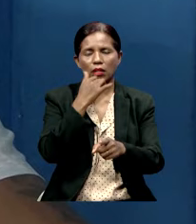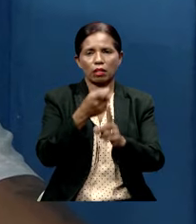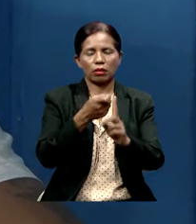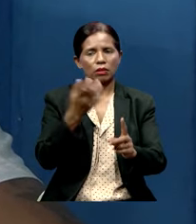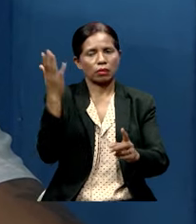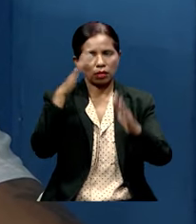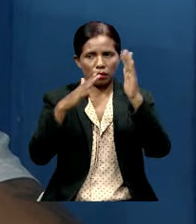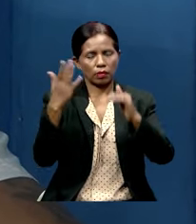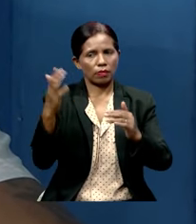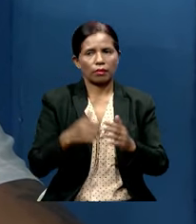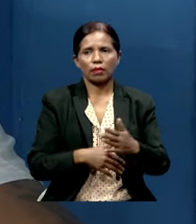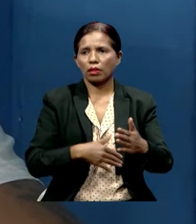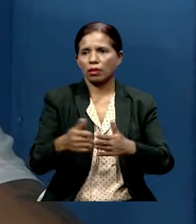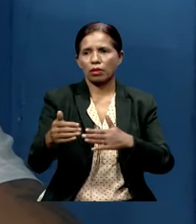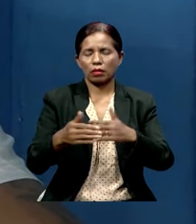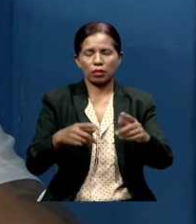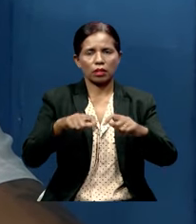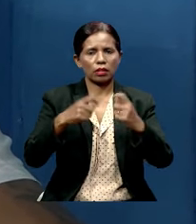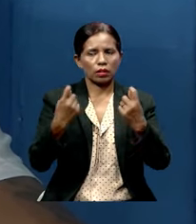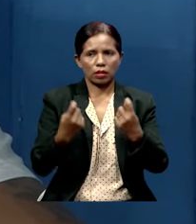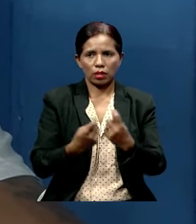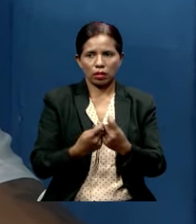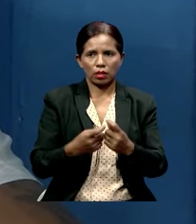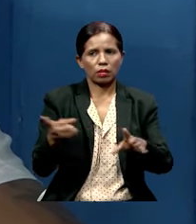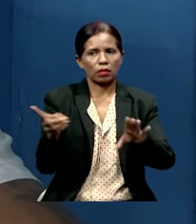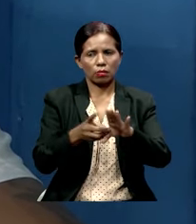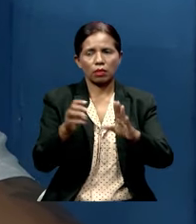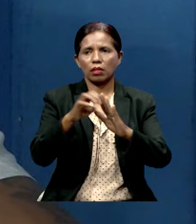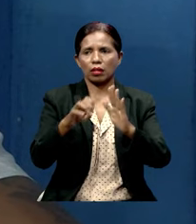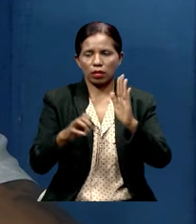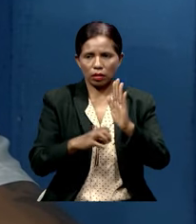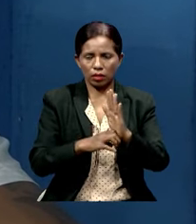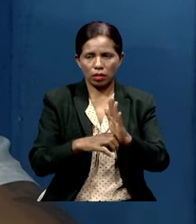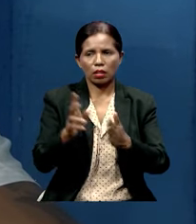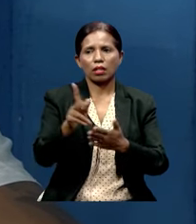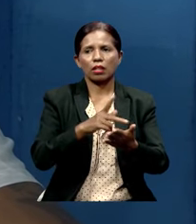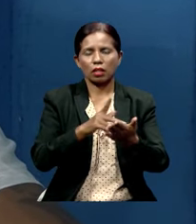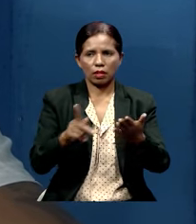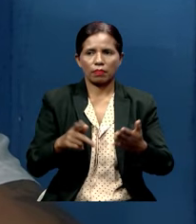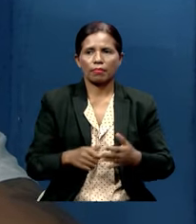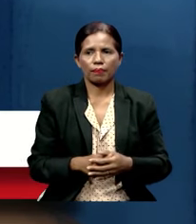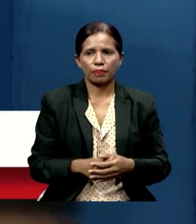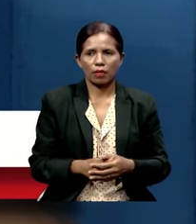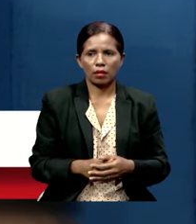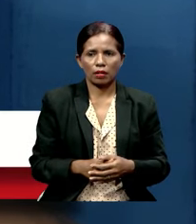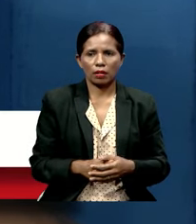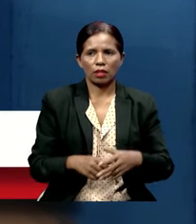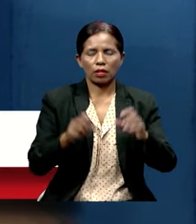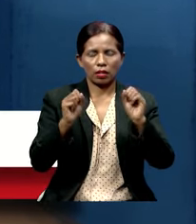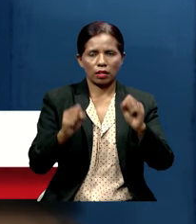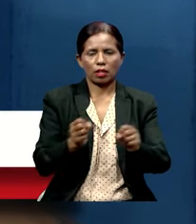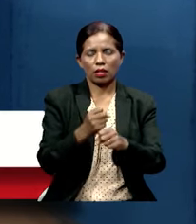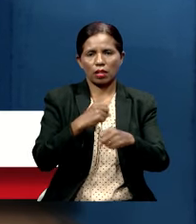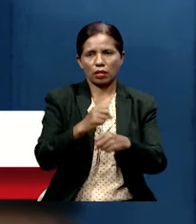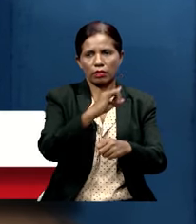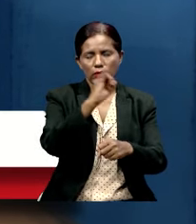ne. Qualquer tipo de falsificação com a documento estadunidense, ne crime, ne halo clare que tem que investigar.